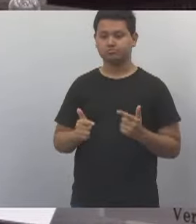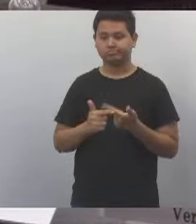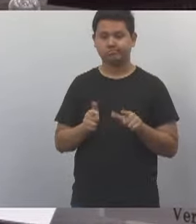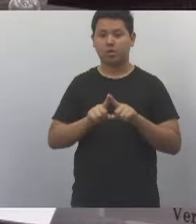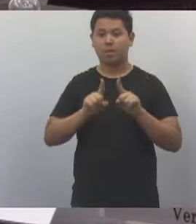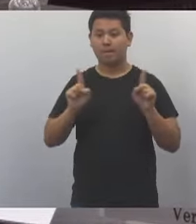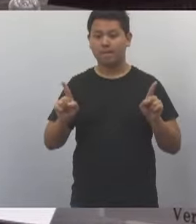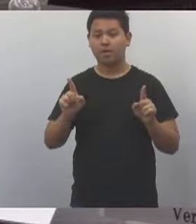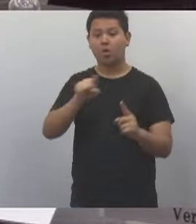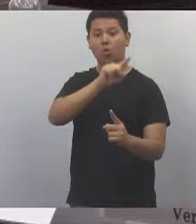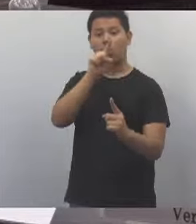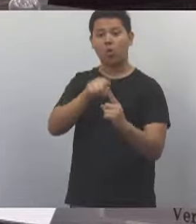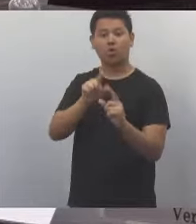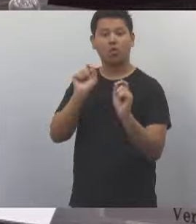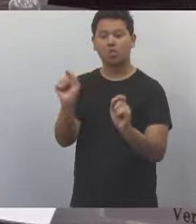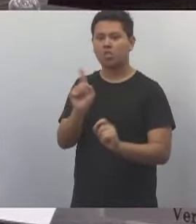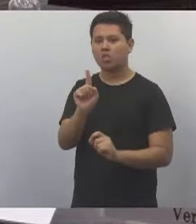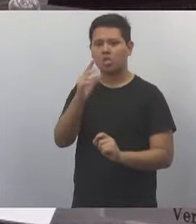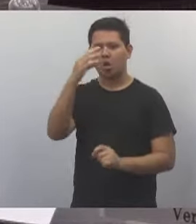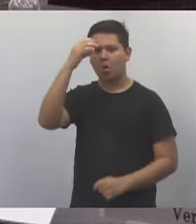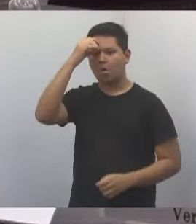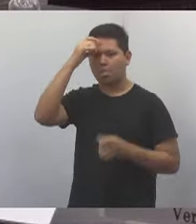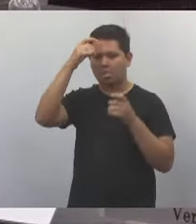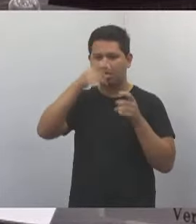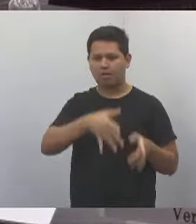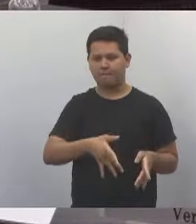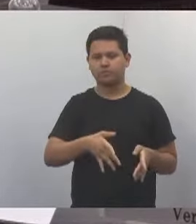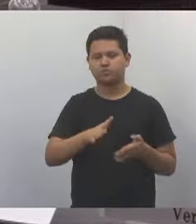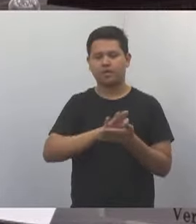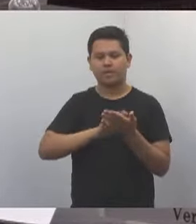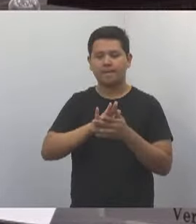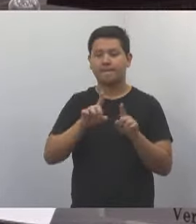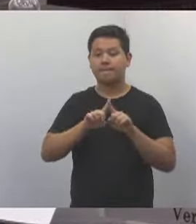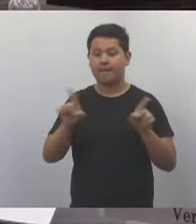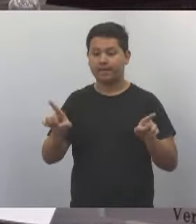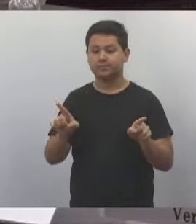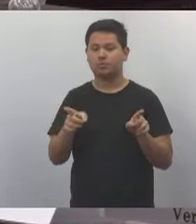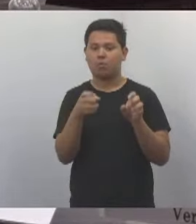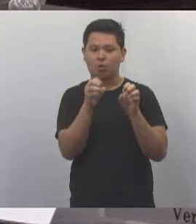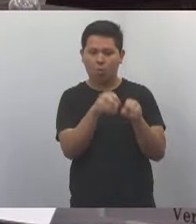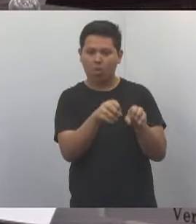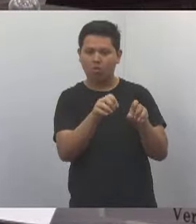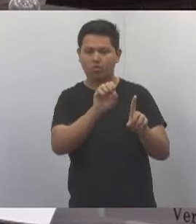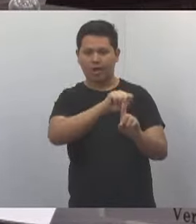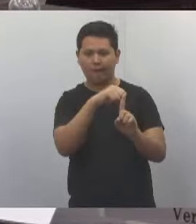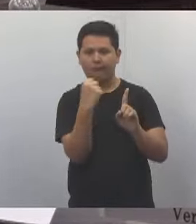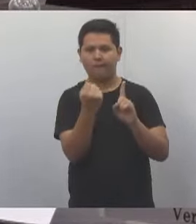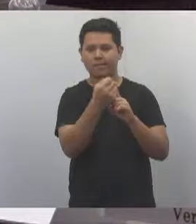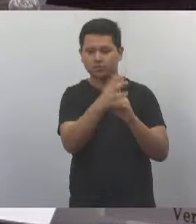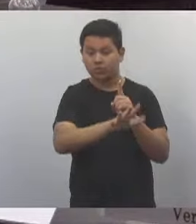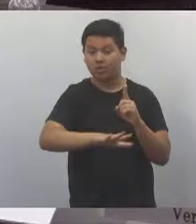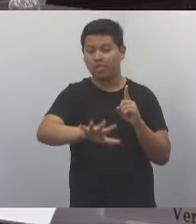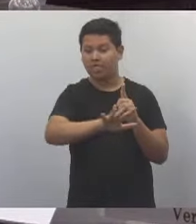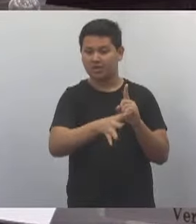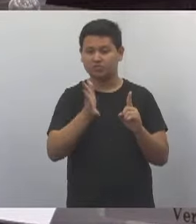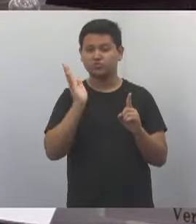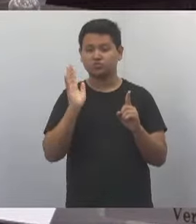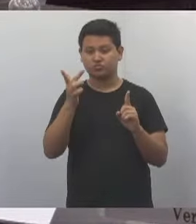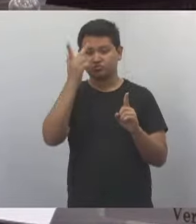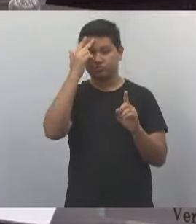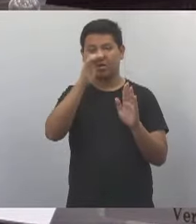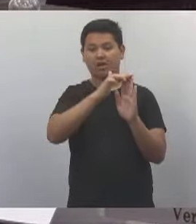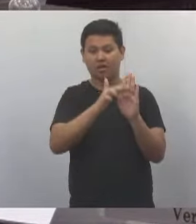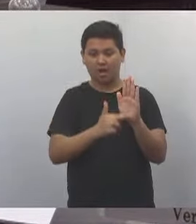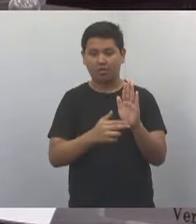Porque o objetivo não é prejudicar ninguém, e sim educar uma sociedade dentro daquilo que já está